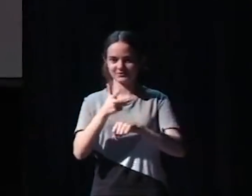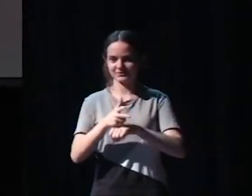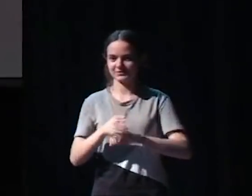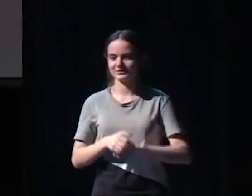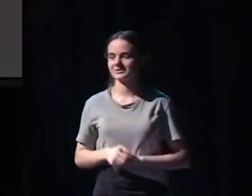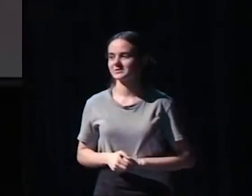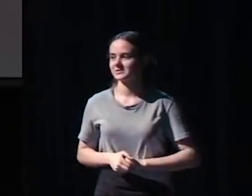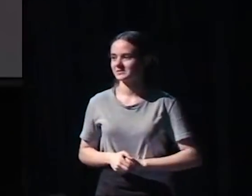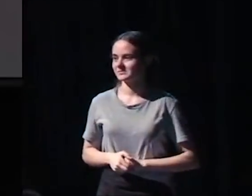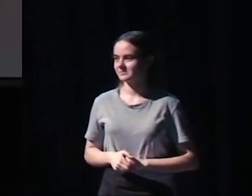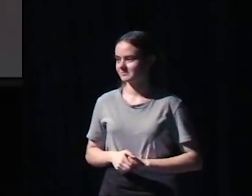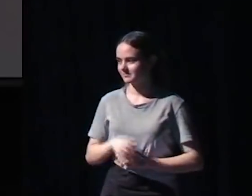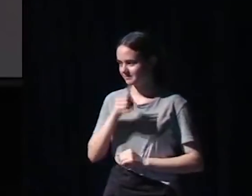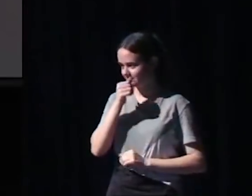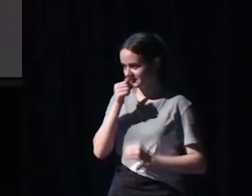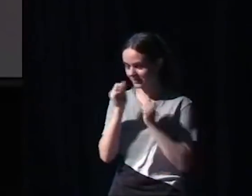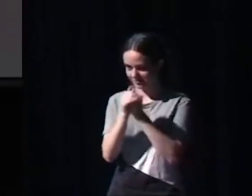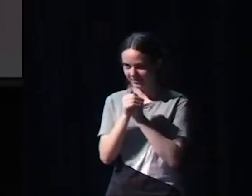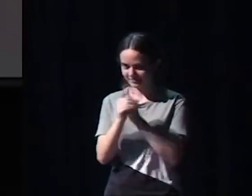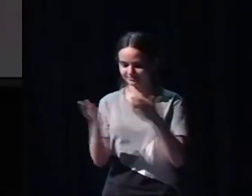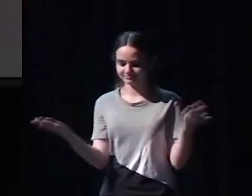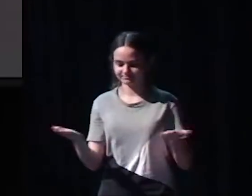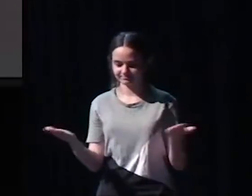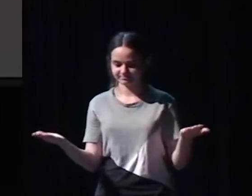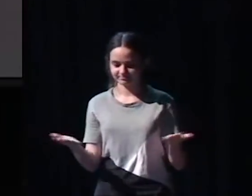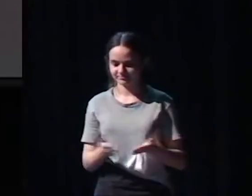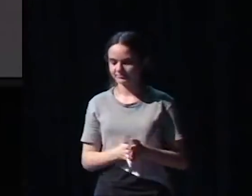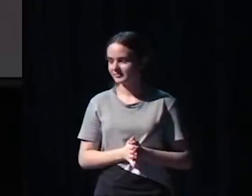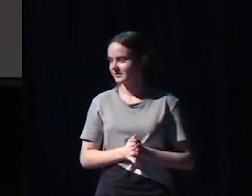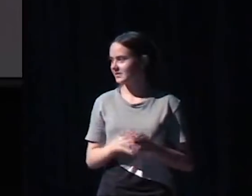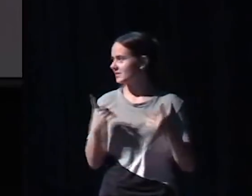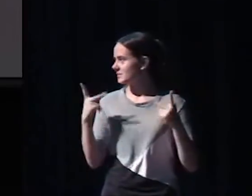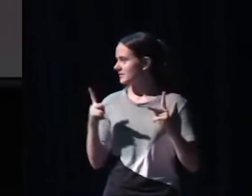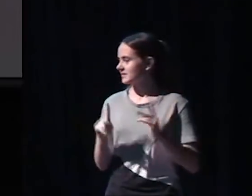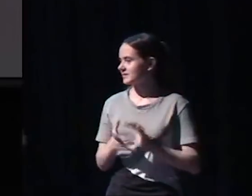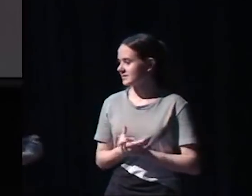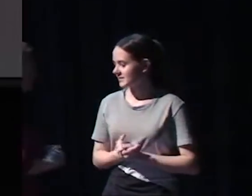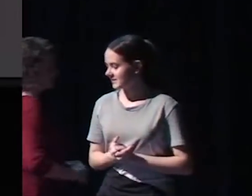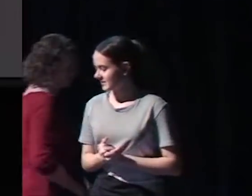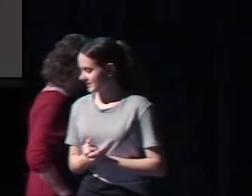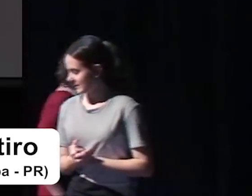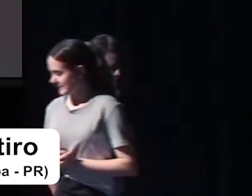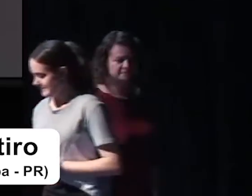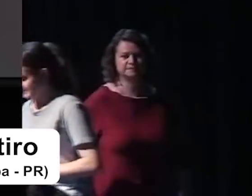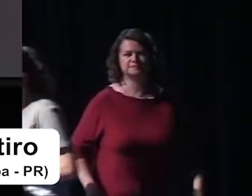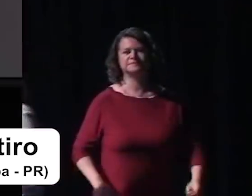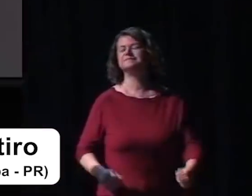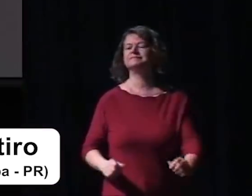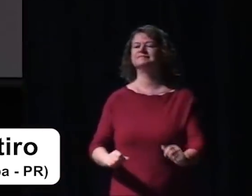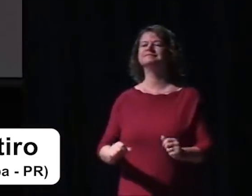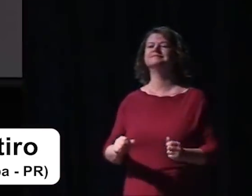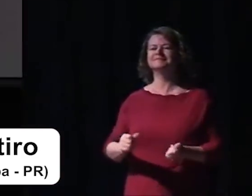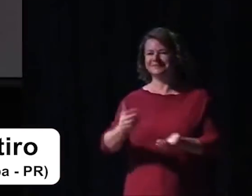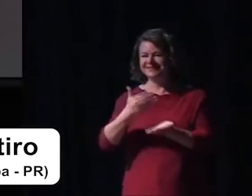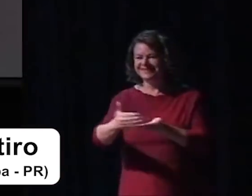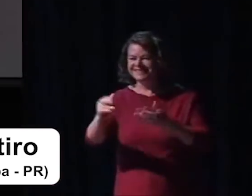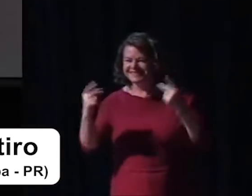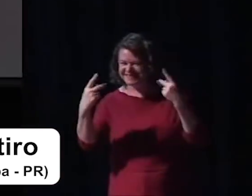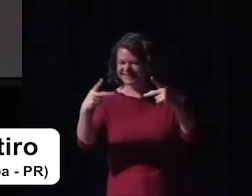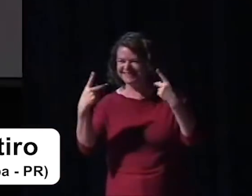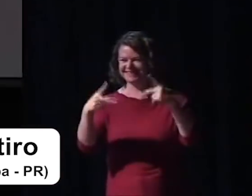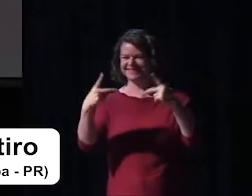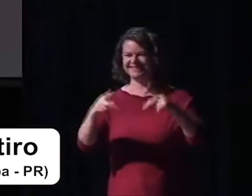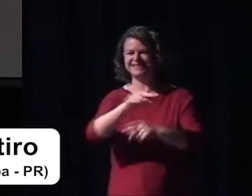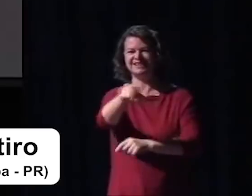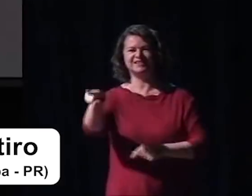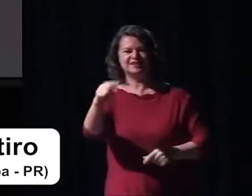Vamos lá, vamos à palavra de Deus. Você que nos acompanha, a Igreja Batista de Bom Retiro, existe